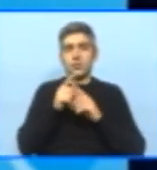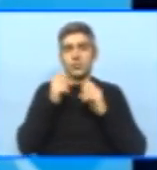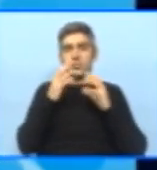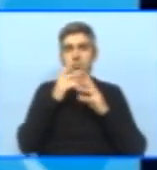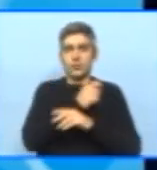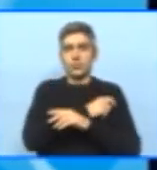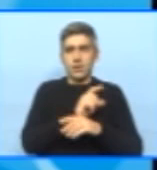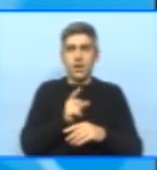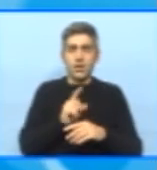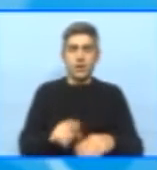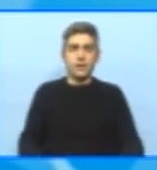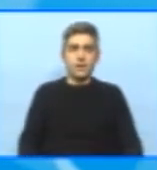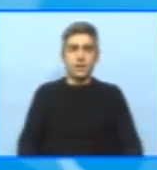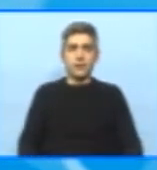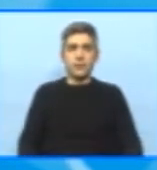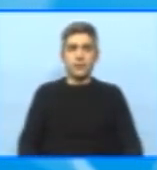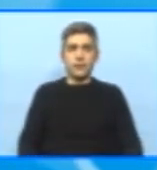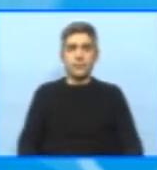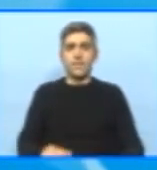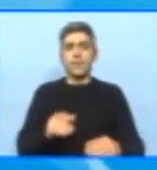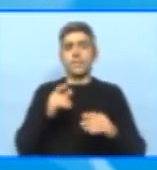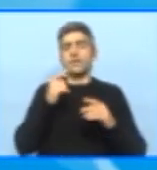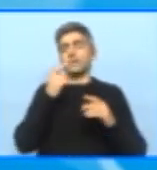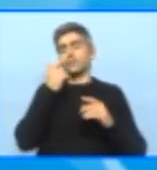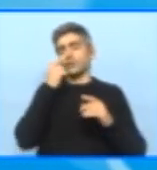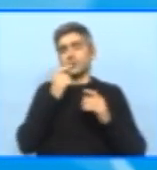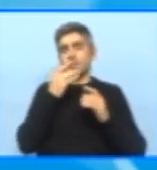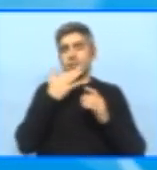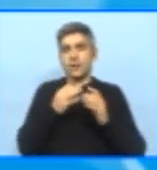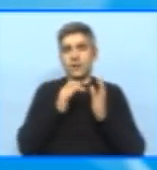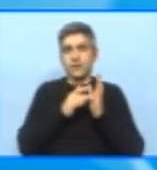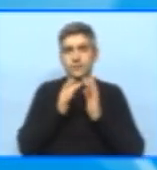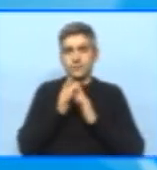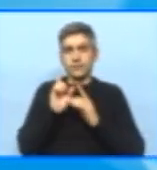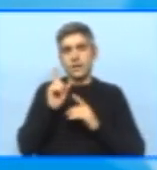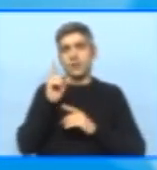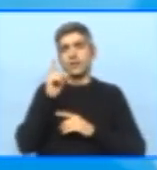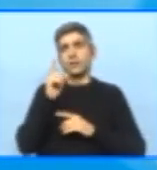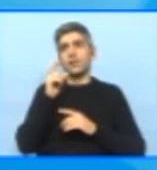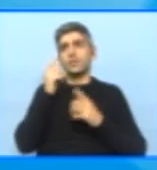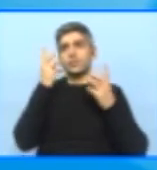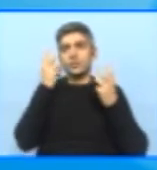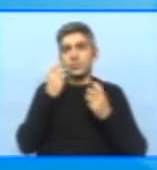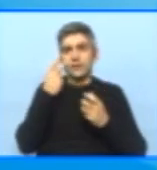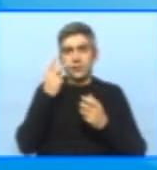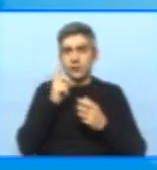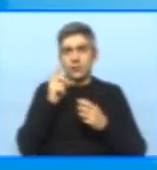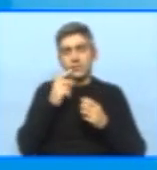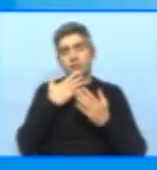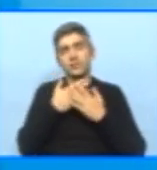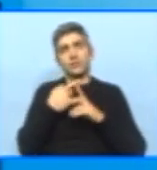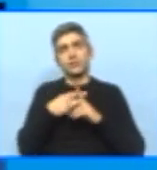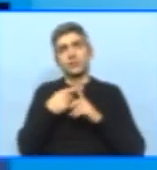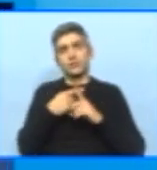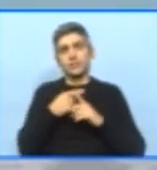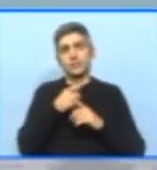comunidade cristã, os cristãos deixam de estar nas trevas. Eles têm esta luz que é Cristo. E é isso que Paulo quer afirmar. O que é que isto diz a